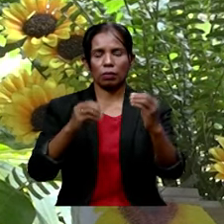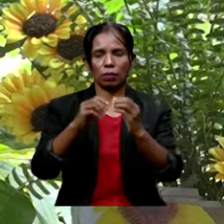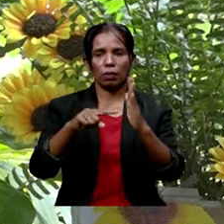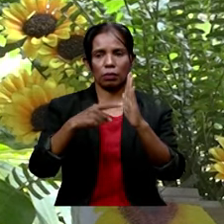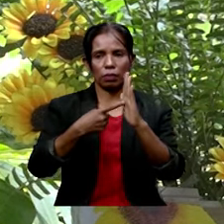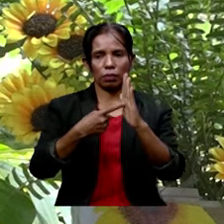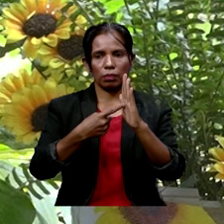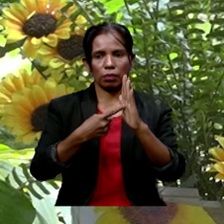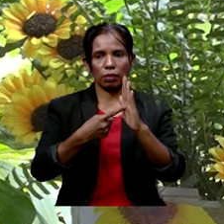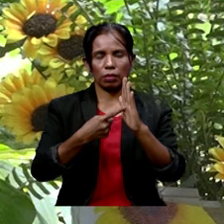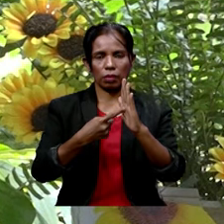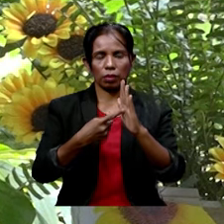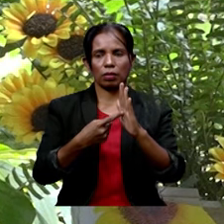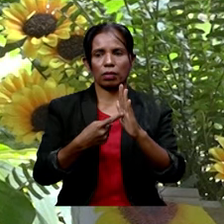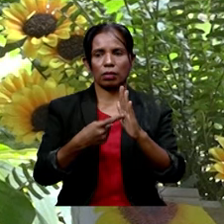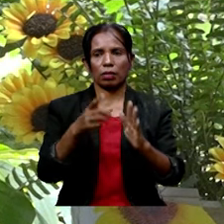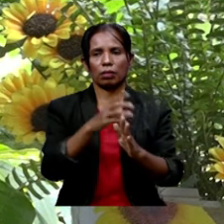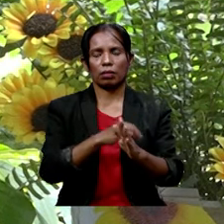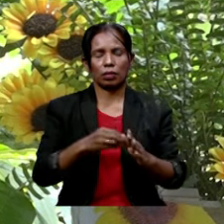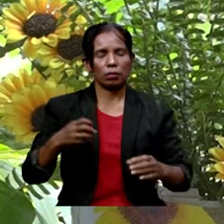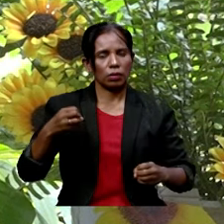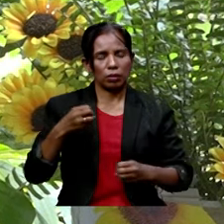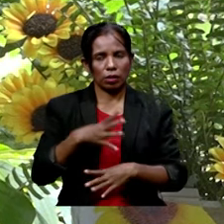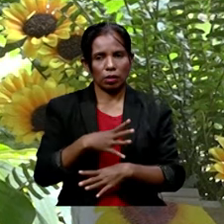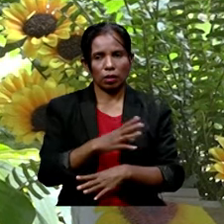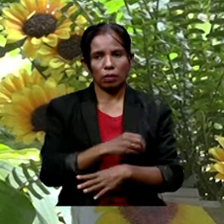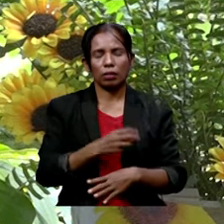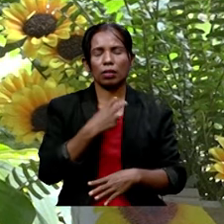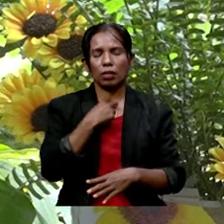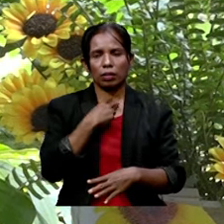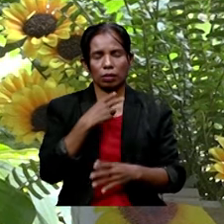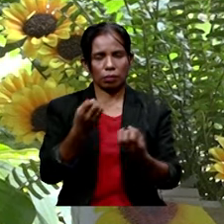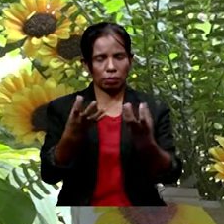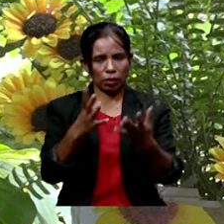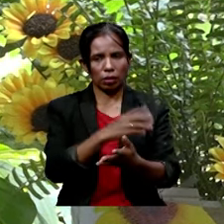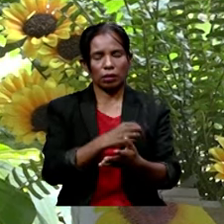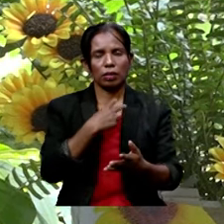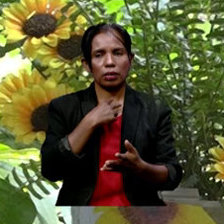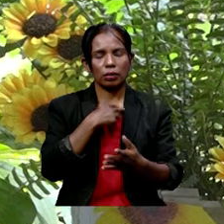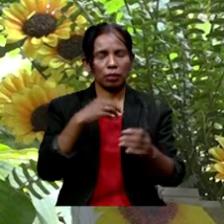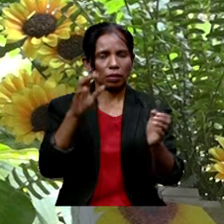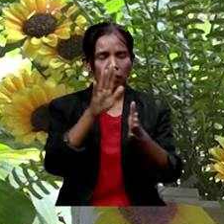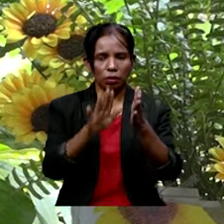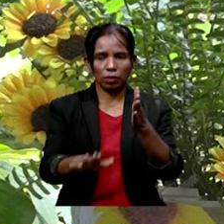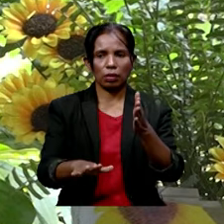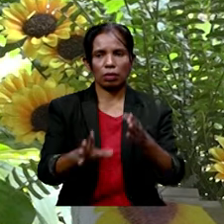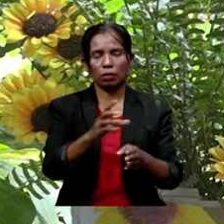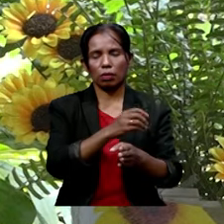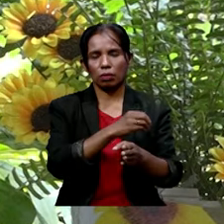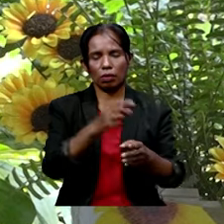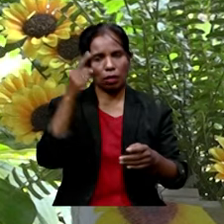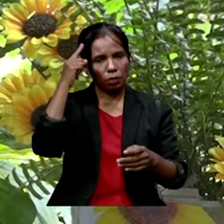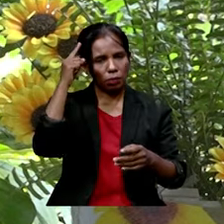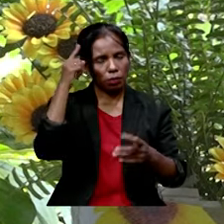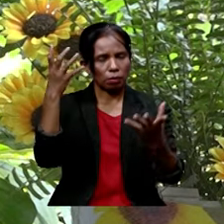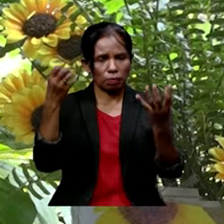husi nicho husi depressão niho estresse prolongado, depois estresse nível malacura, niho ter depressão,